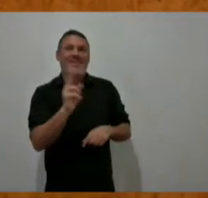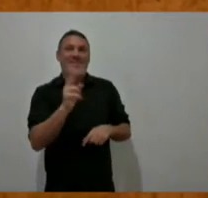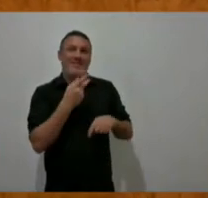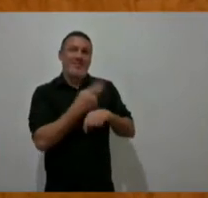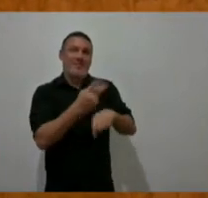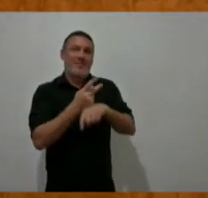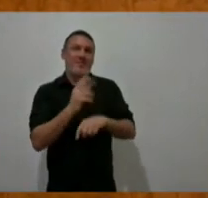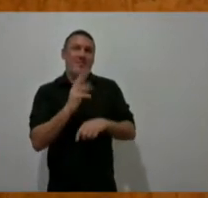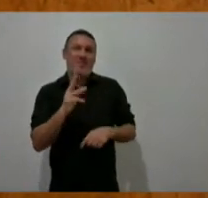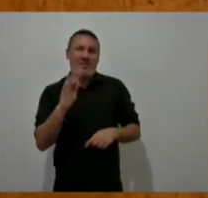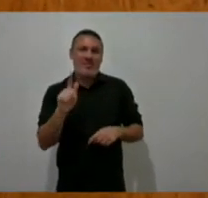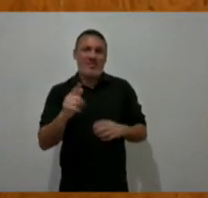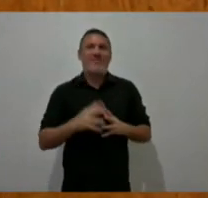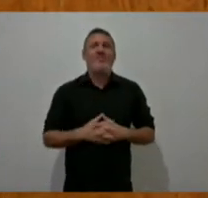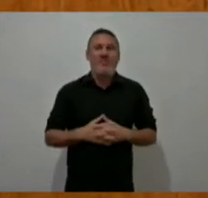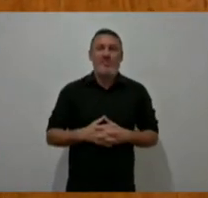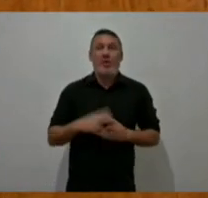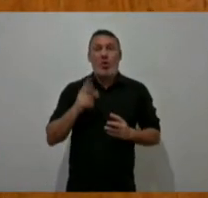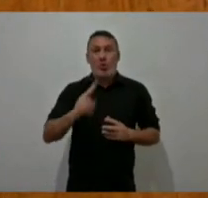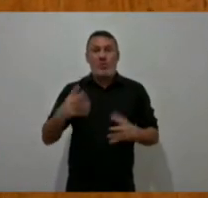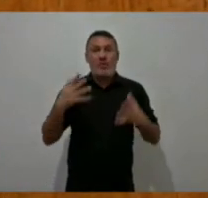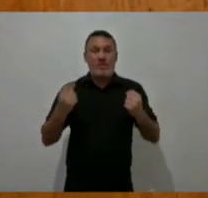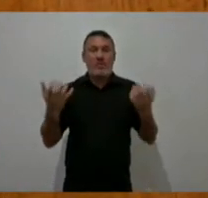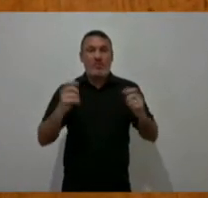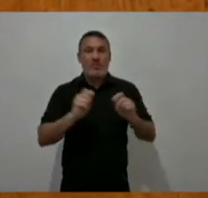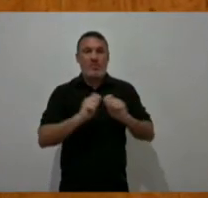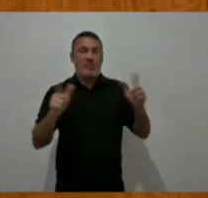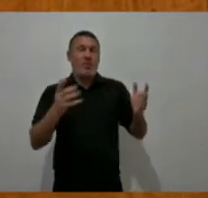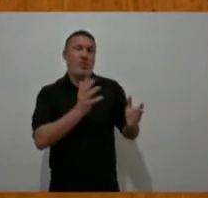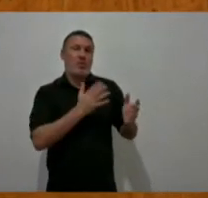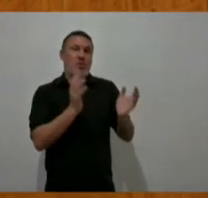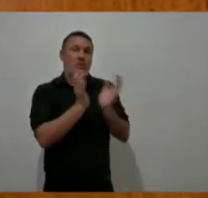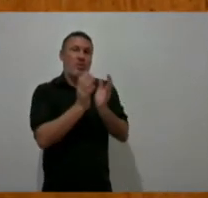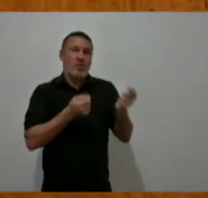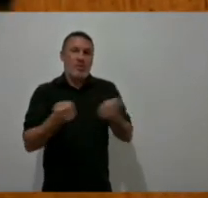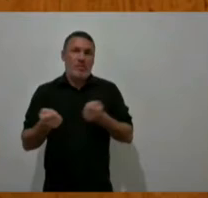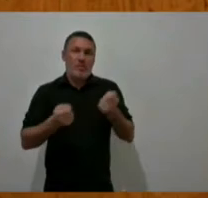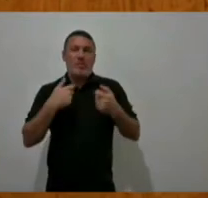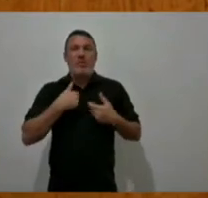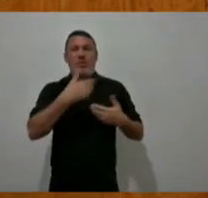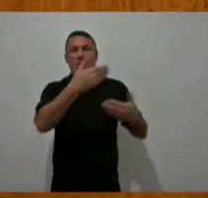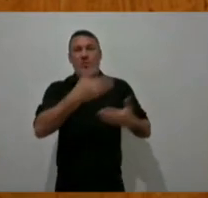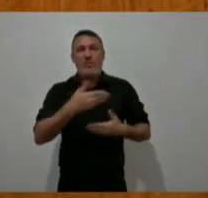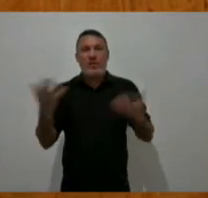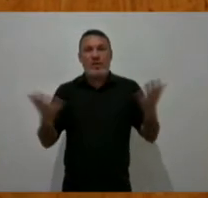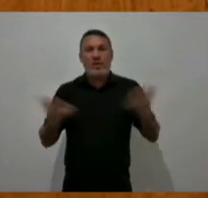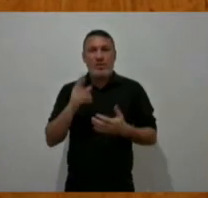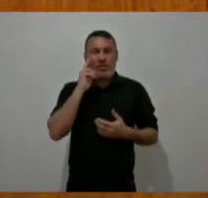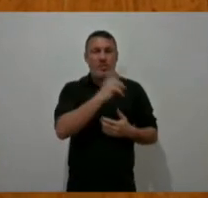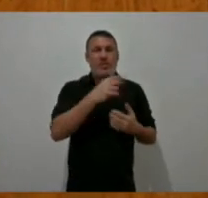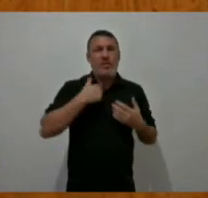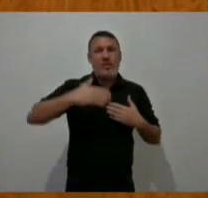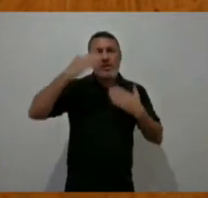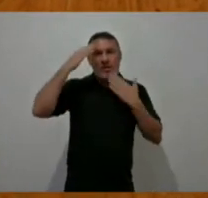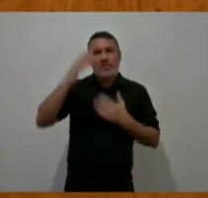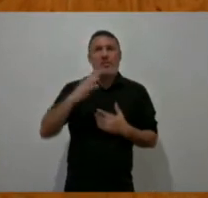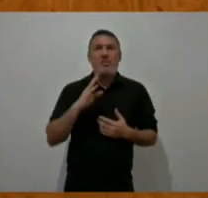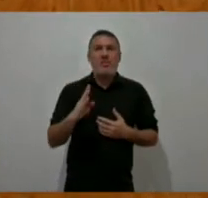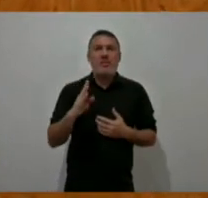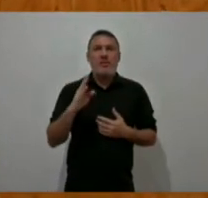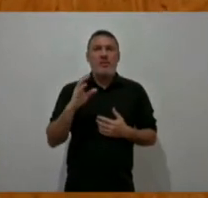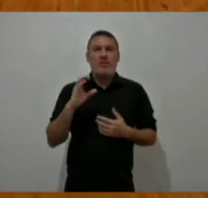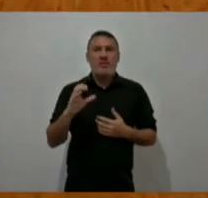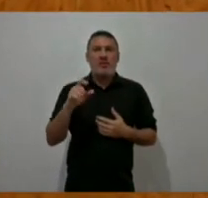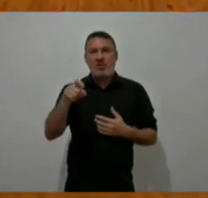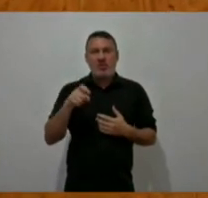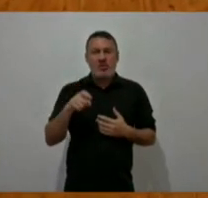Para continuar, painel de governança, eu vou convidar aqui, agradecendo a PX Invest, BTG+, ao